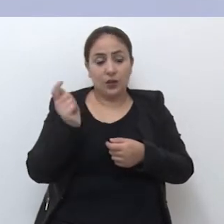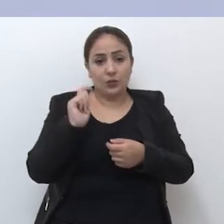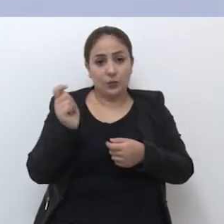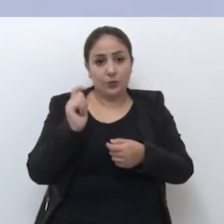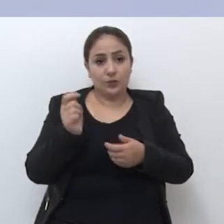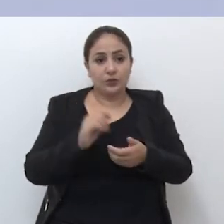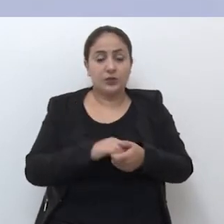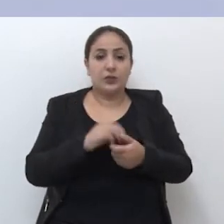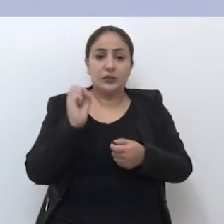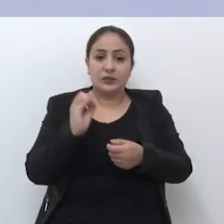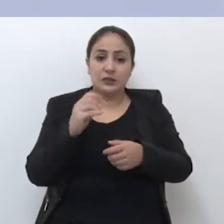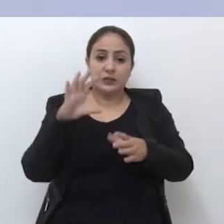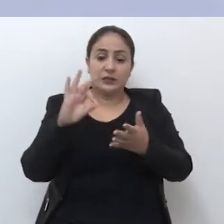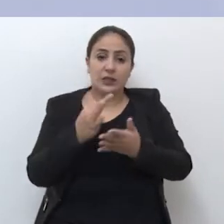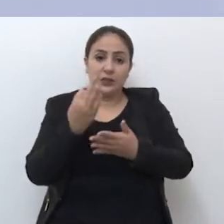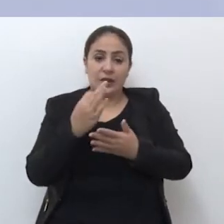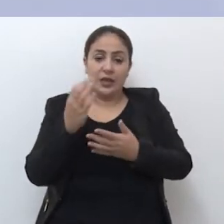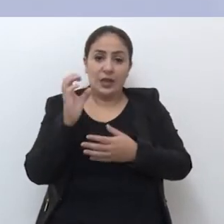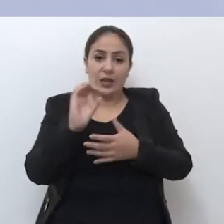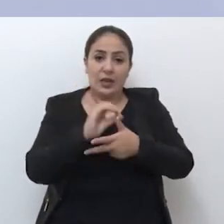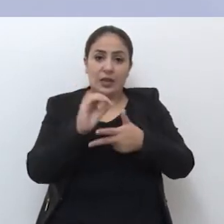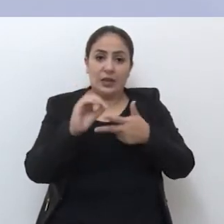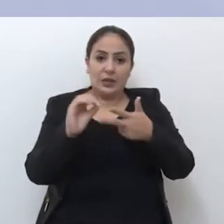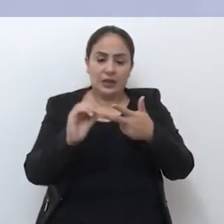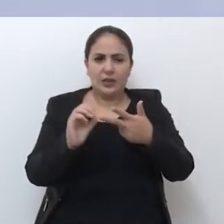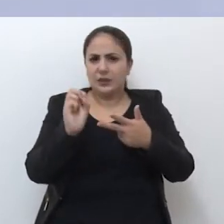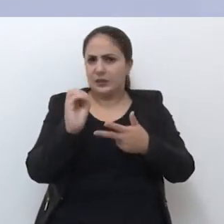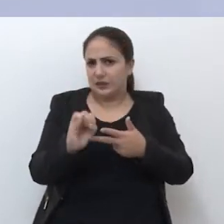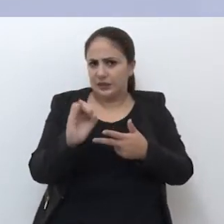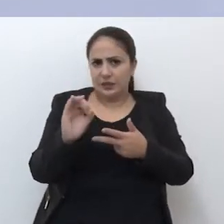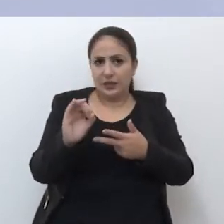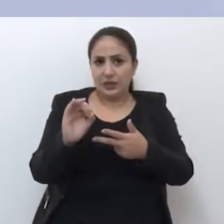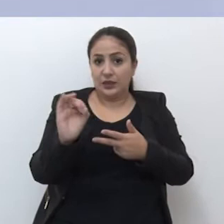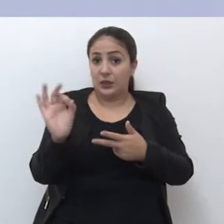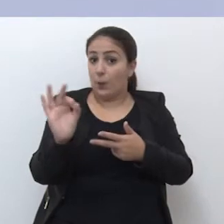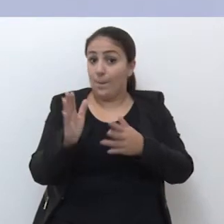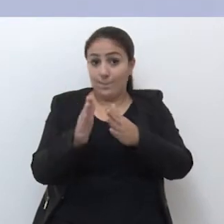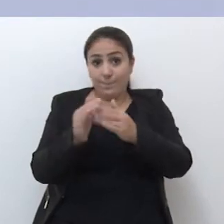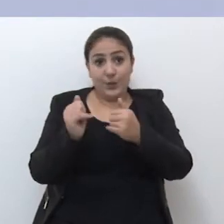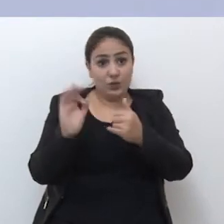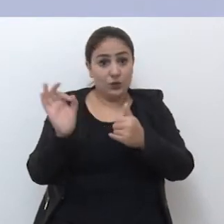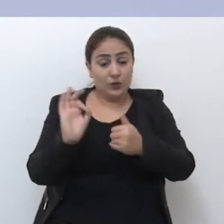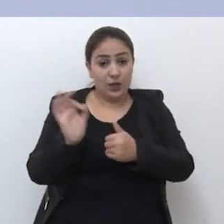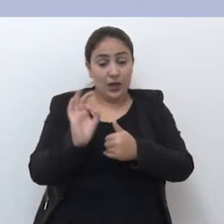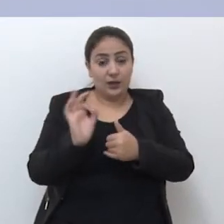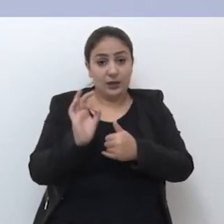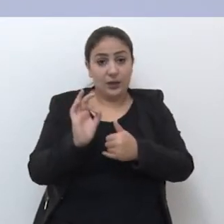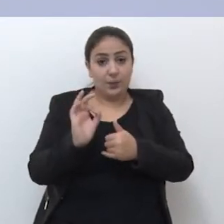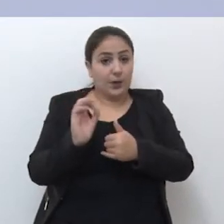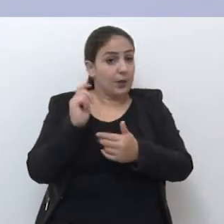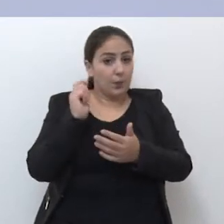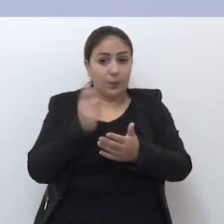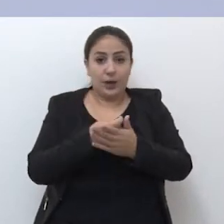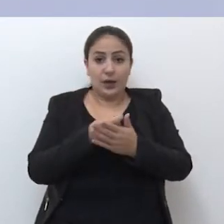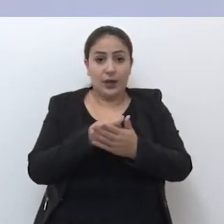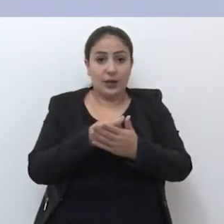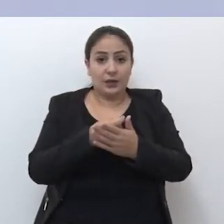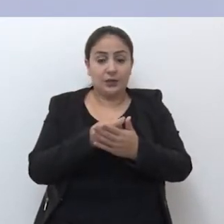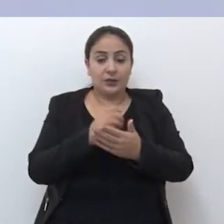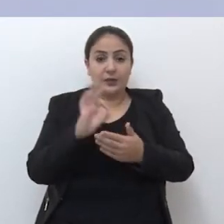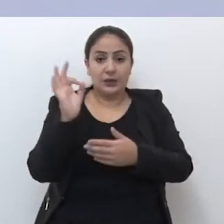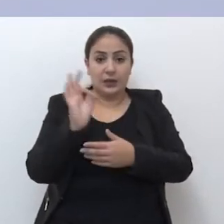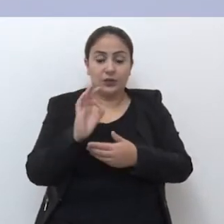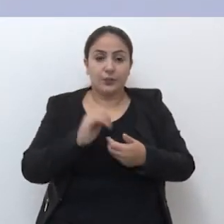gratuidade automática ao se inscreverem no Enem, mesmo os que não tiverem solicitado a isenção da taxa de